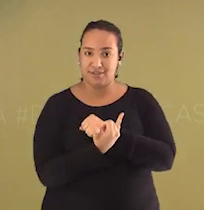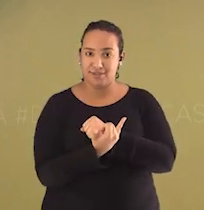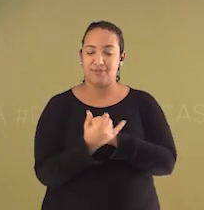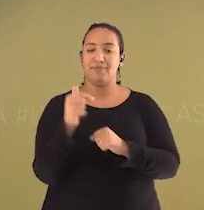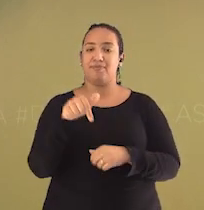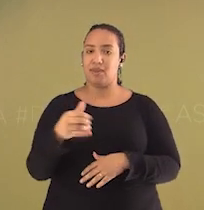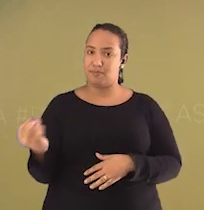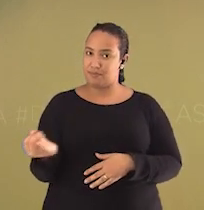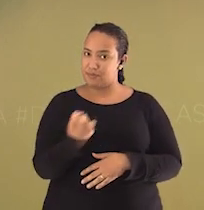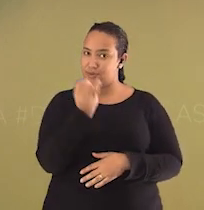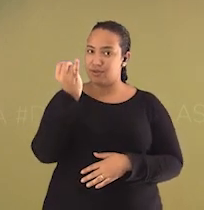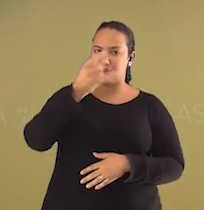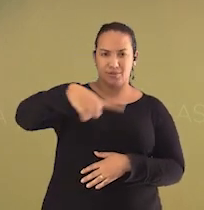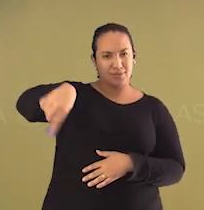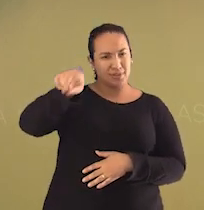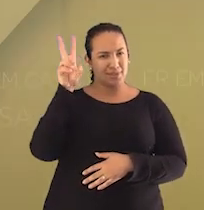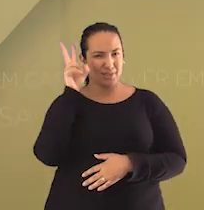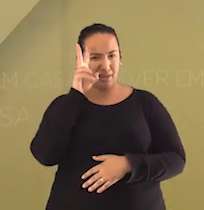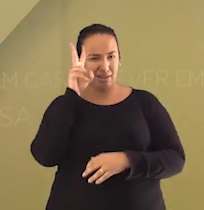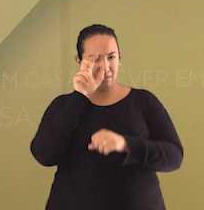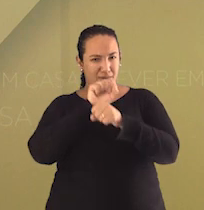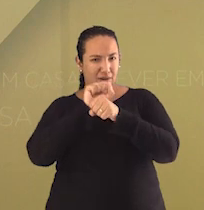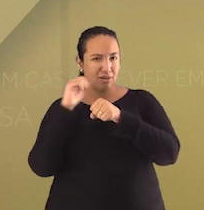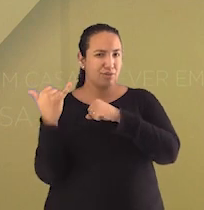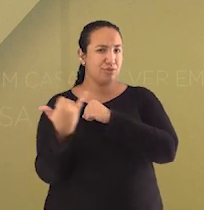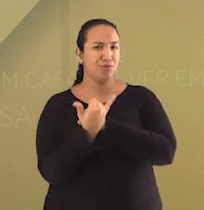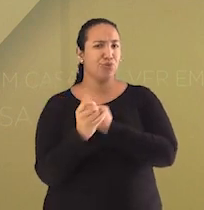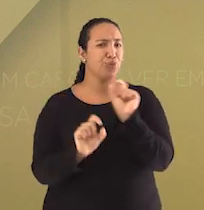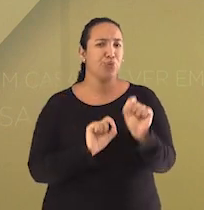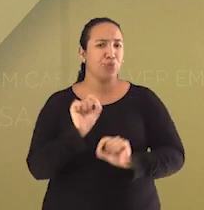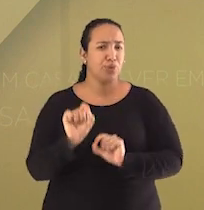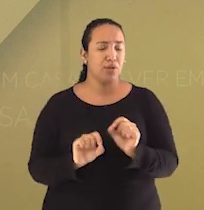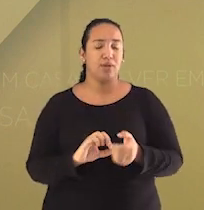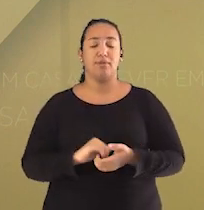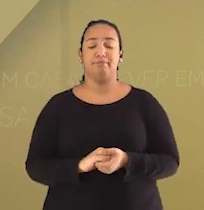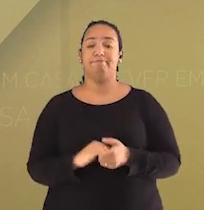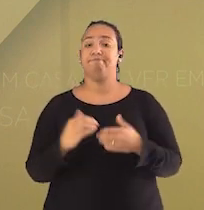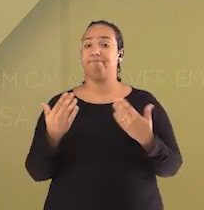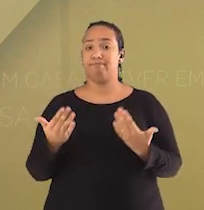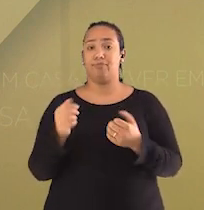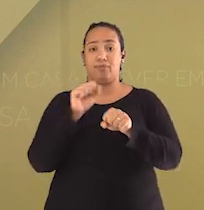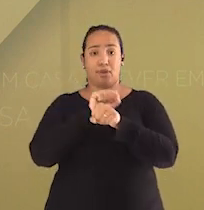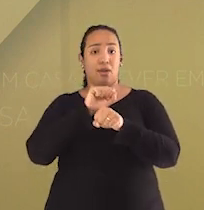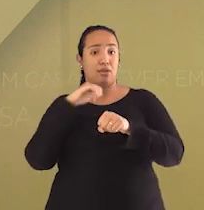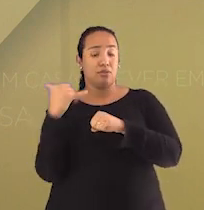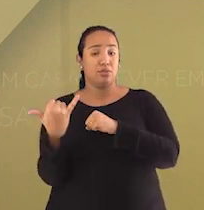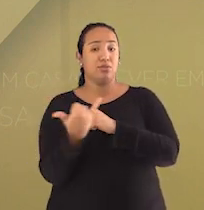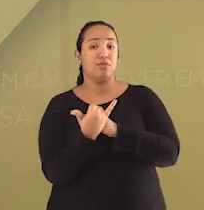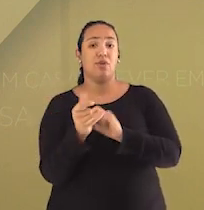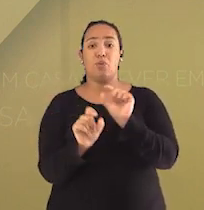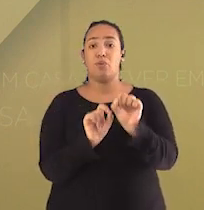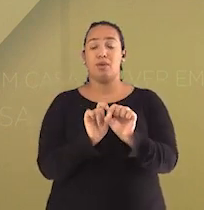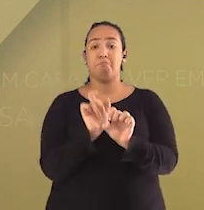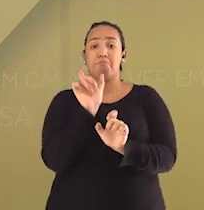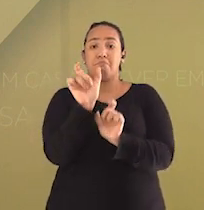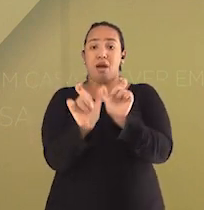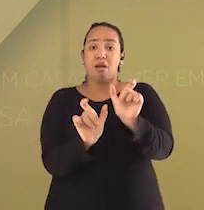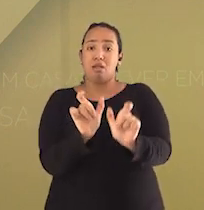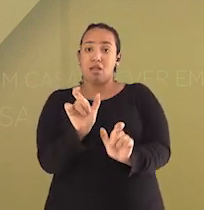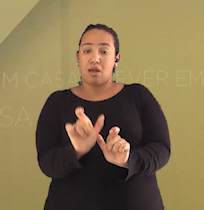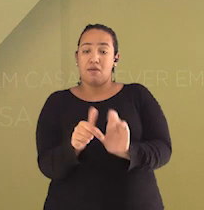tarefa. Lembram que são adjetivos? Adjetivo, ou adjectives, em inglês, são palavras que justamente